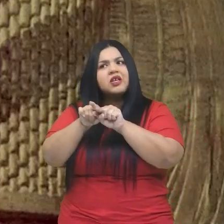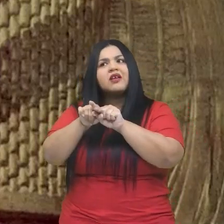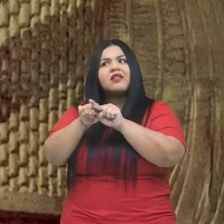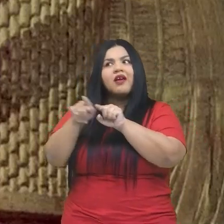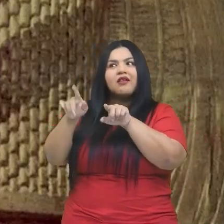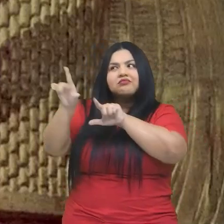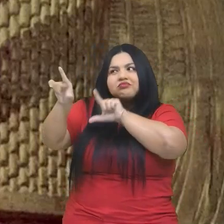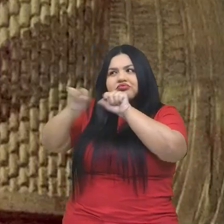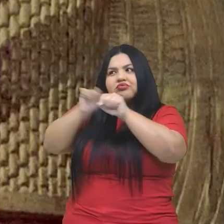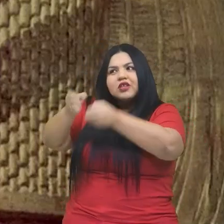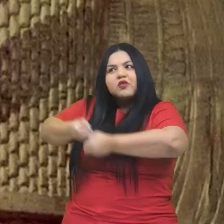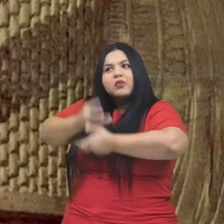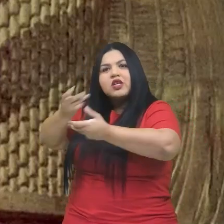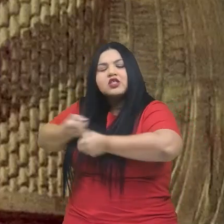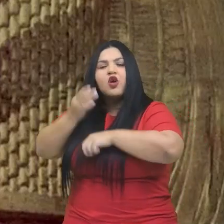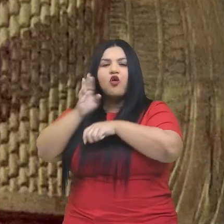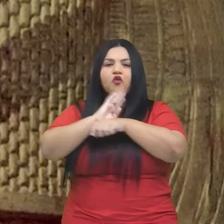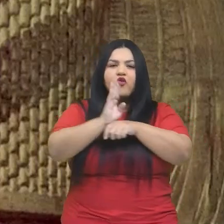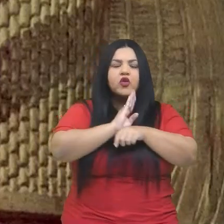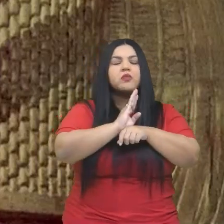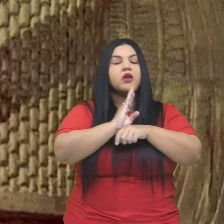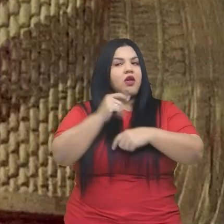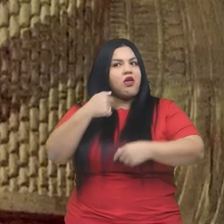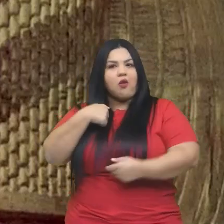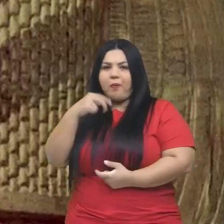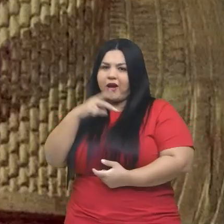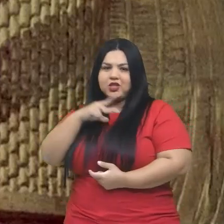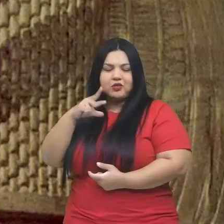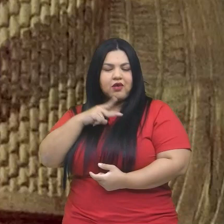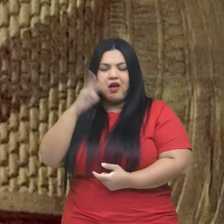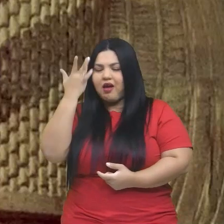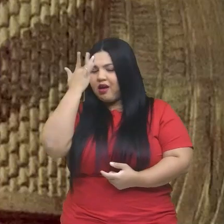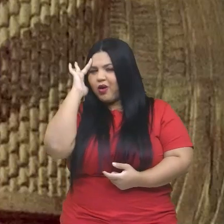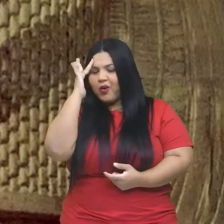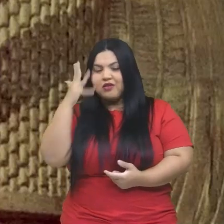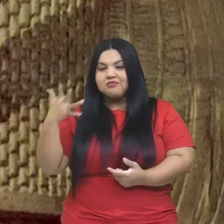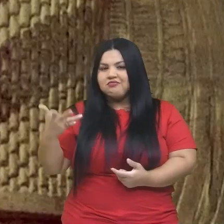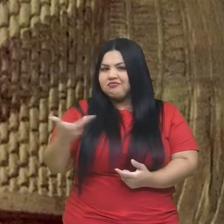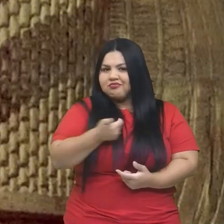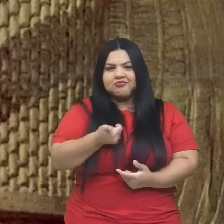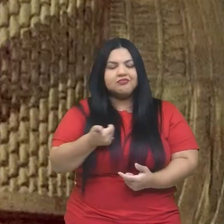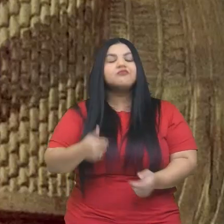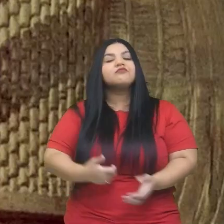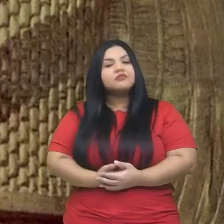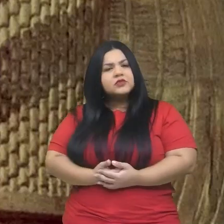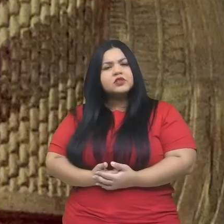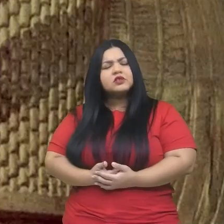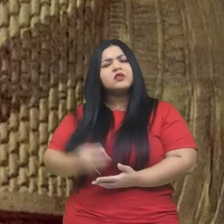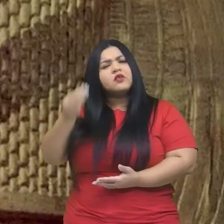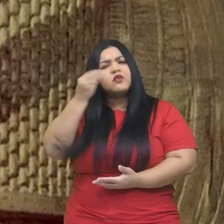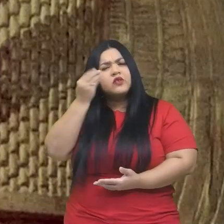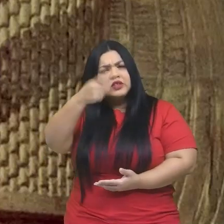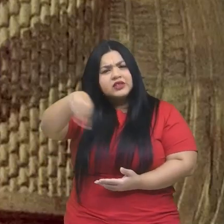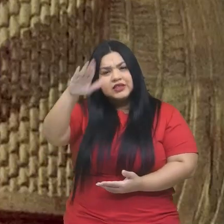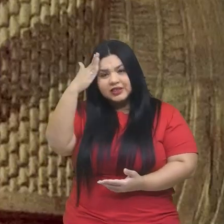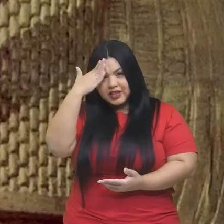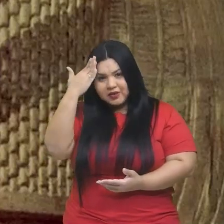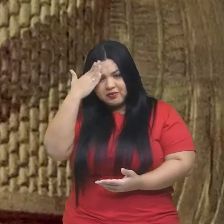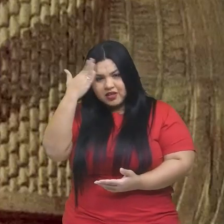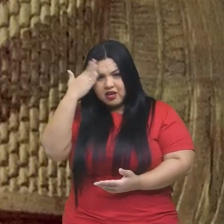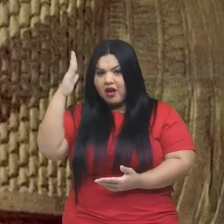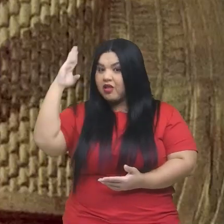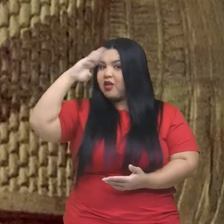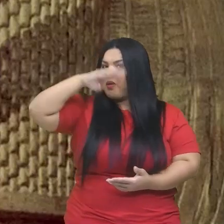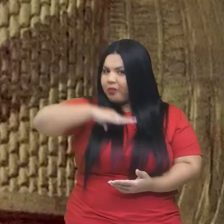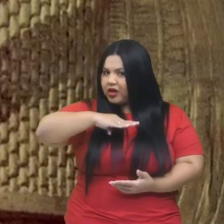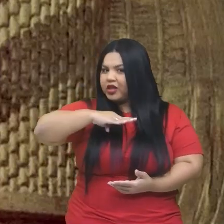né, entre outros. Eu particularmente acho fascinante, né? Então, olha só, você sabia dessa maldição do